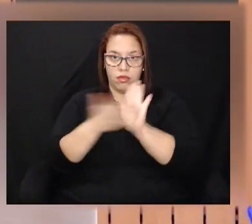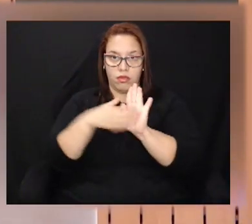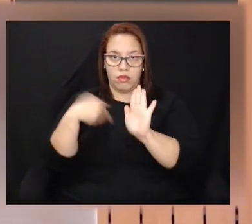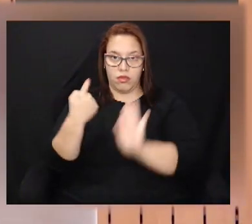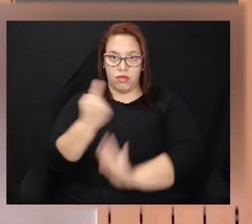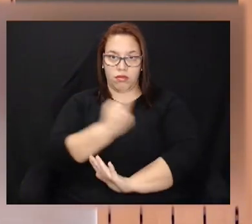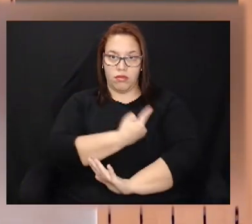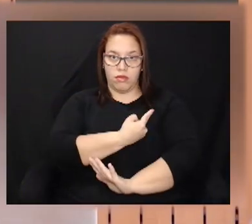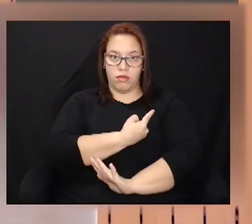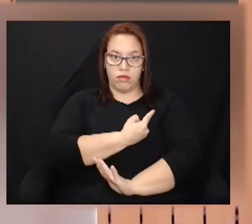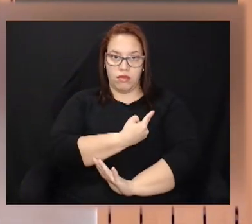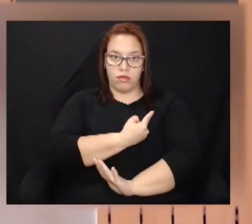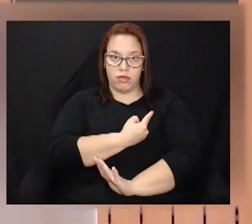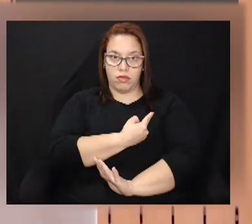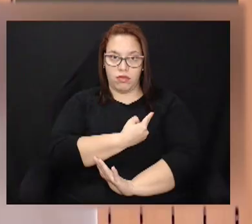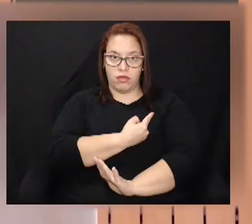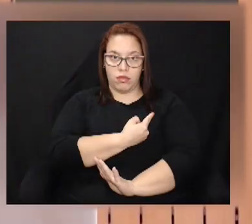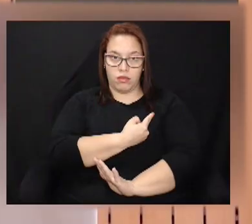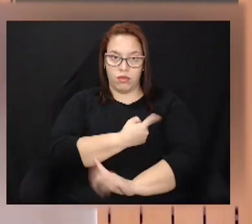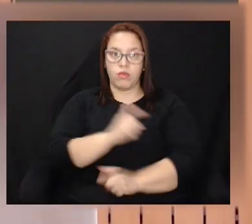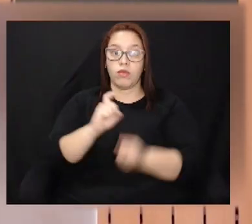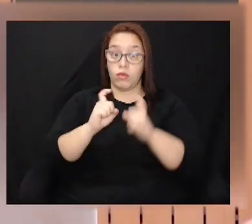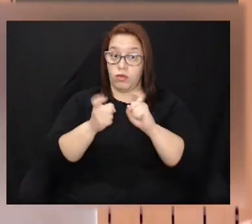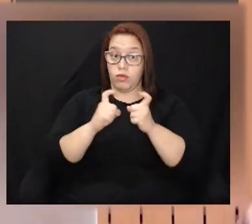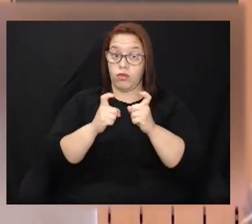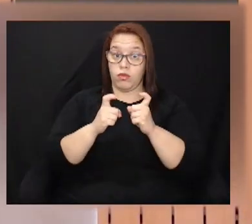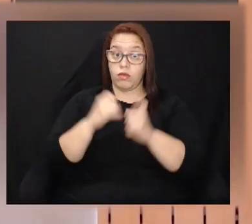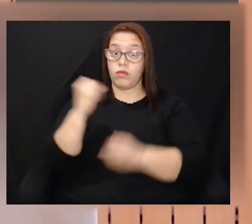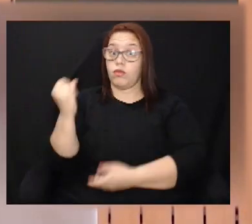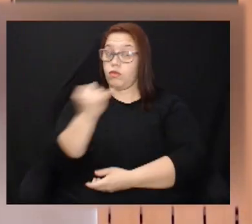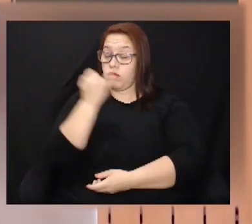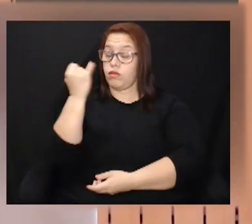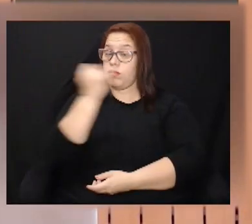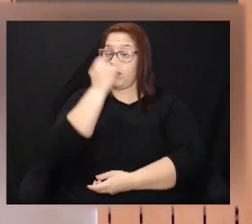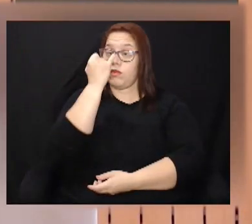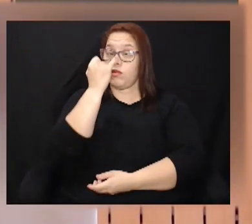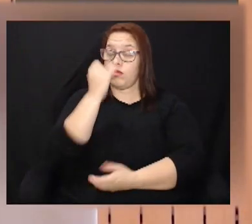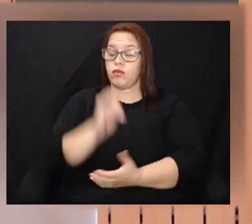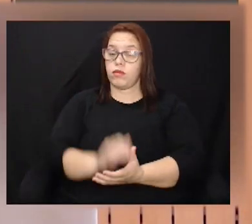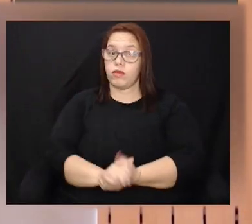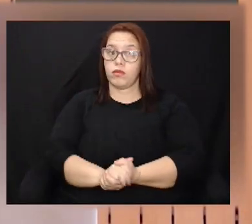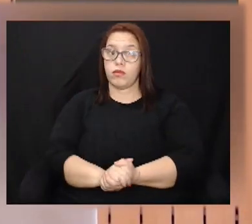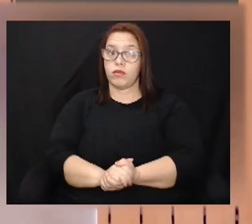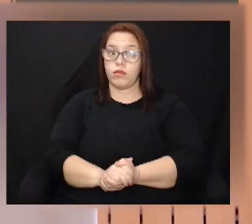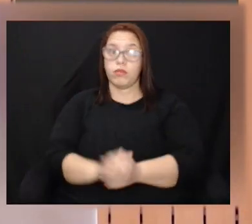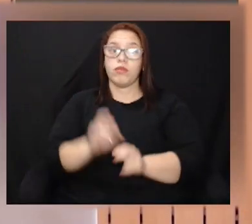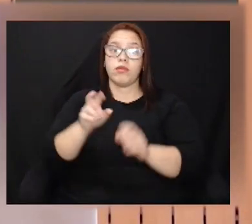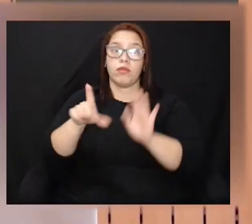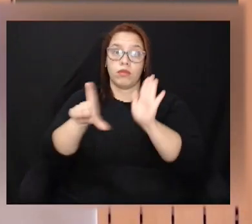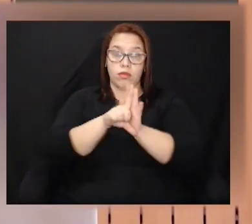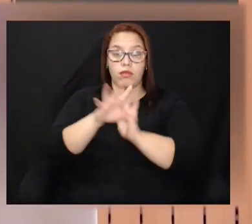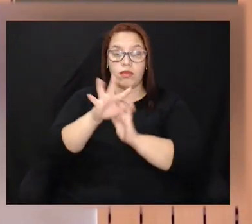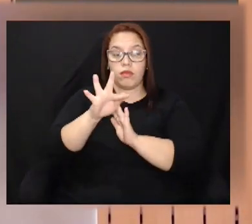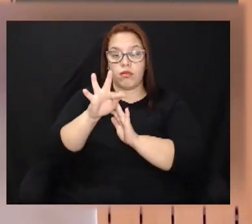nesta reunião, não é tão importante, a respeito da Lei FELCA, né, que é a